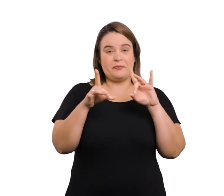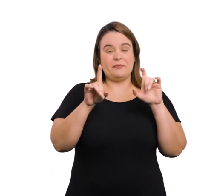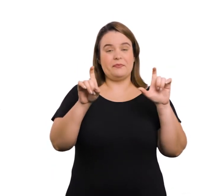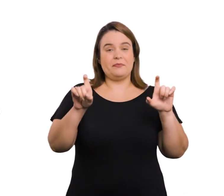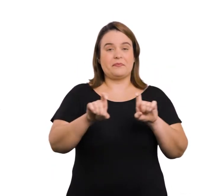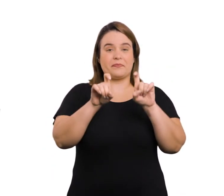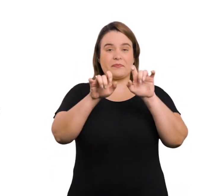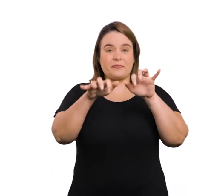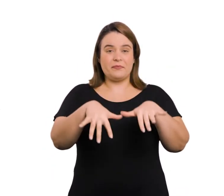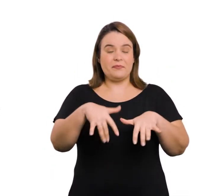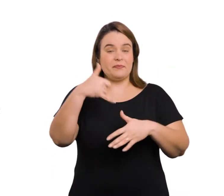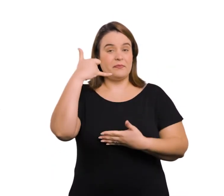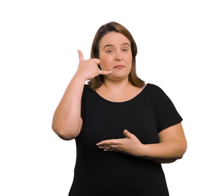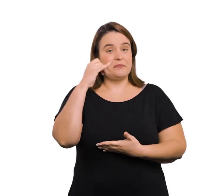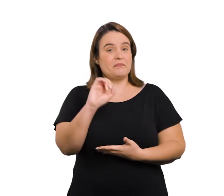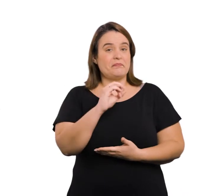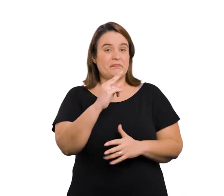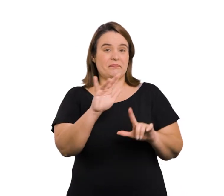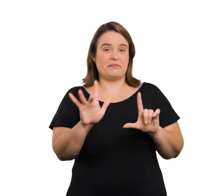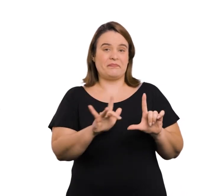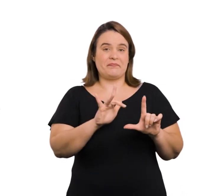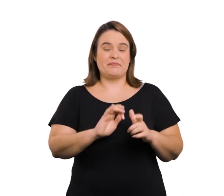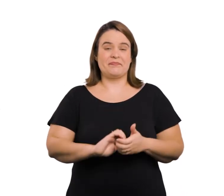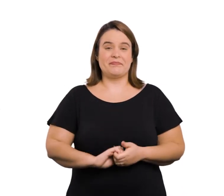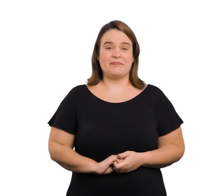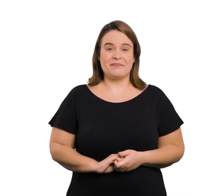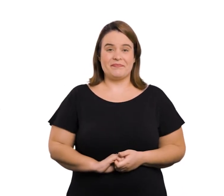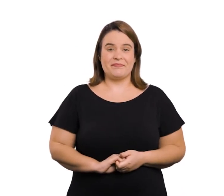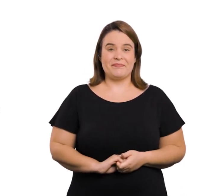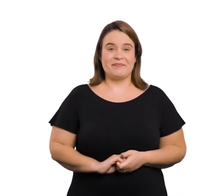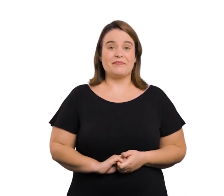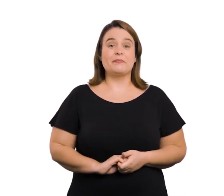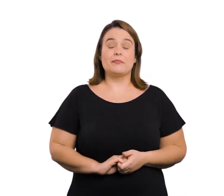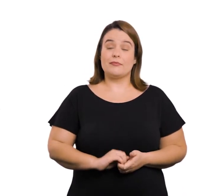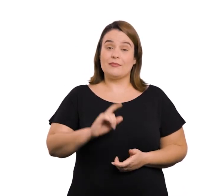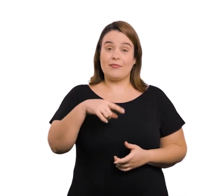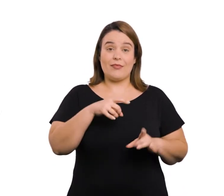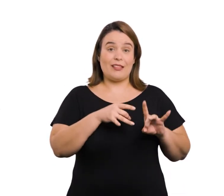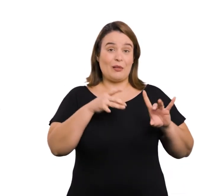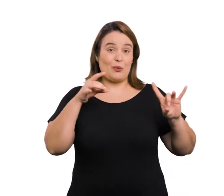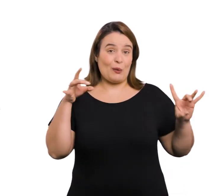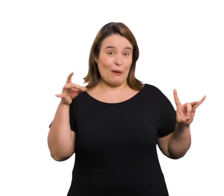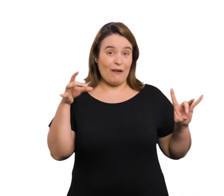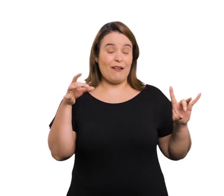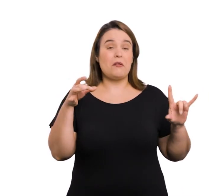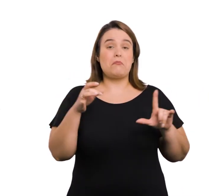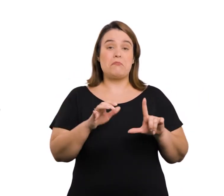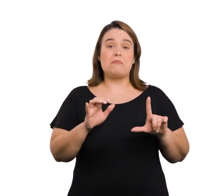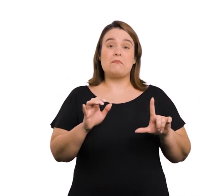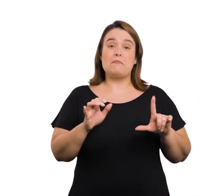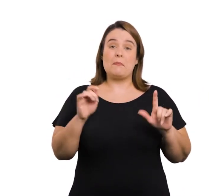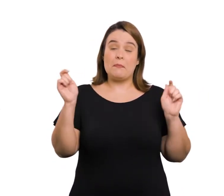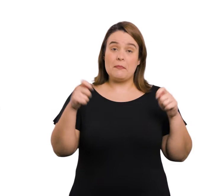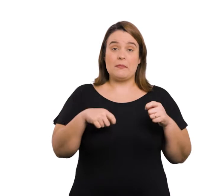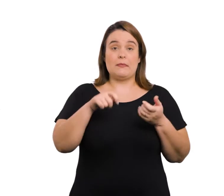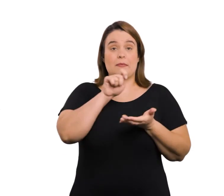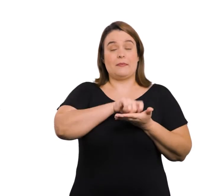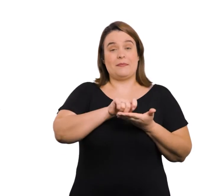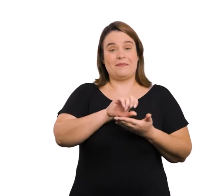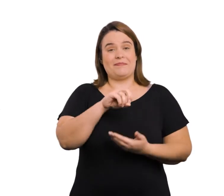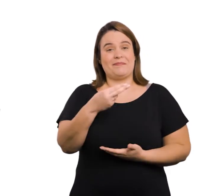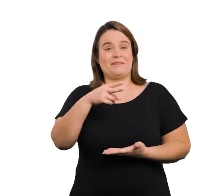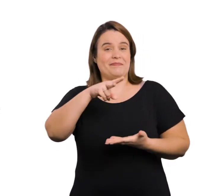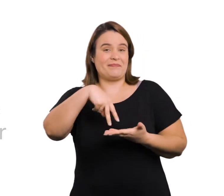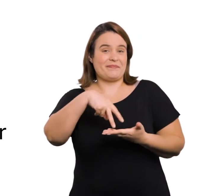a informações disponíveis no computador, celulares ou tablets, por meio de células Braille eletrônicas. Pode